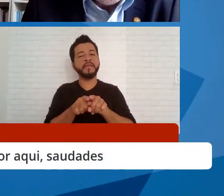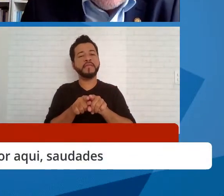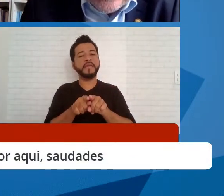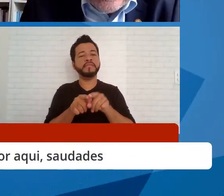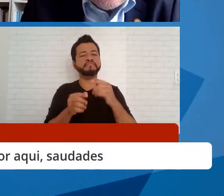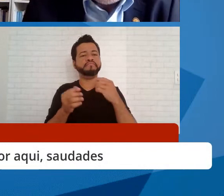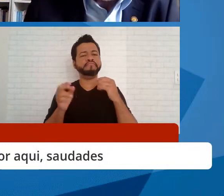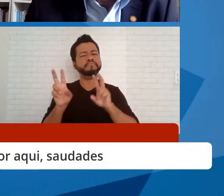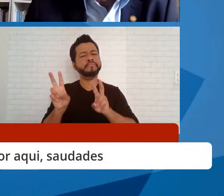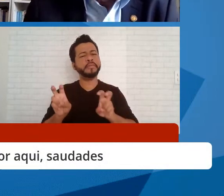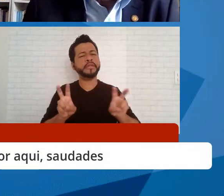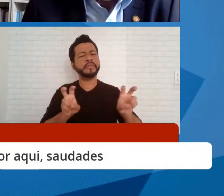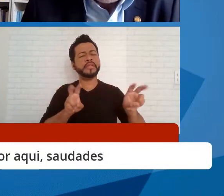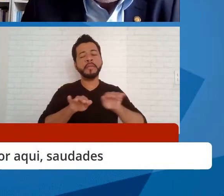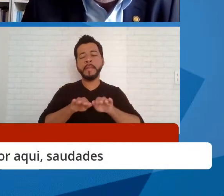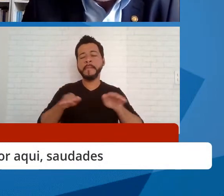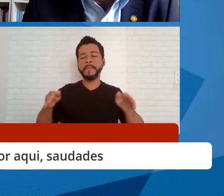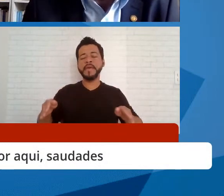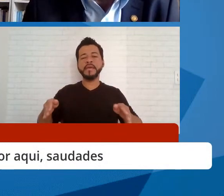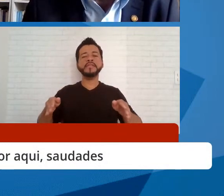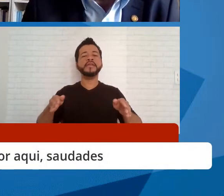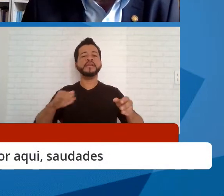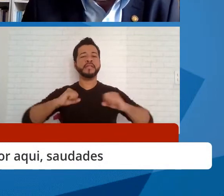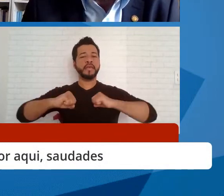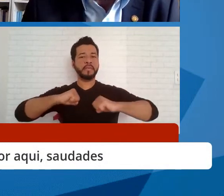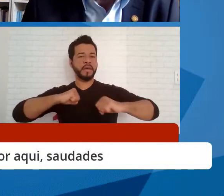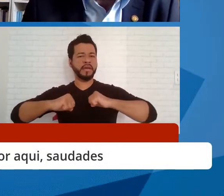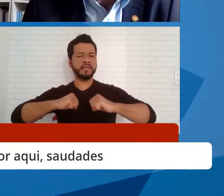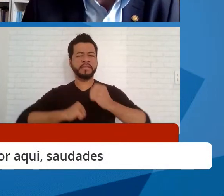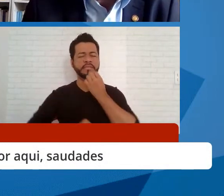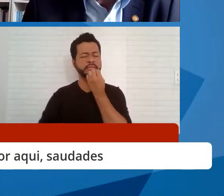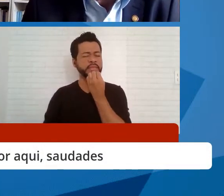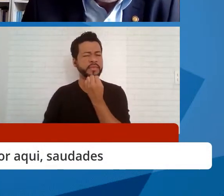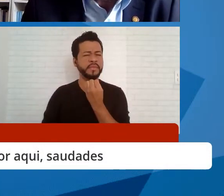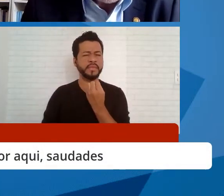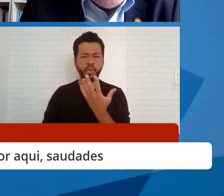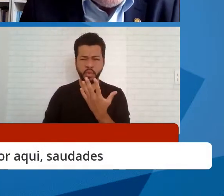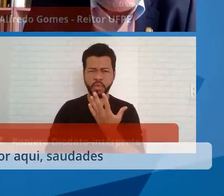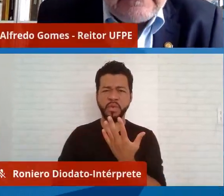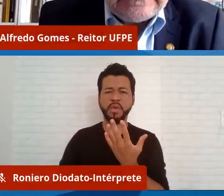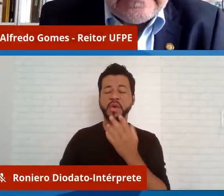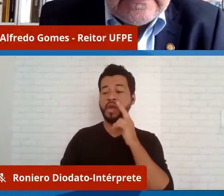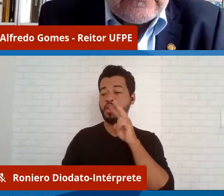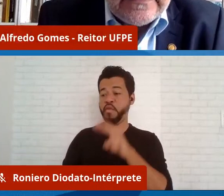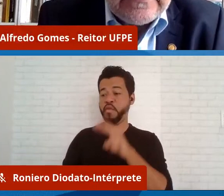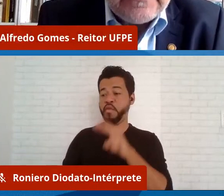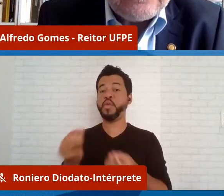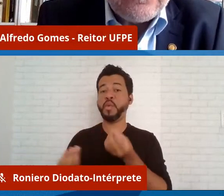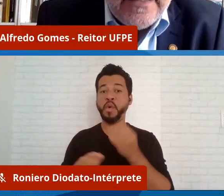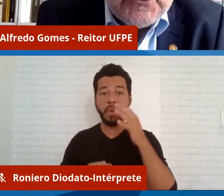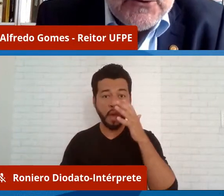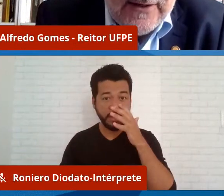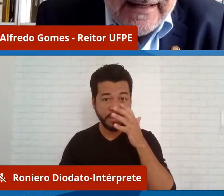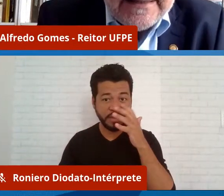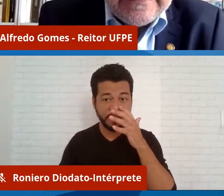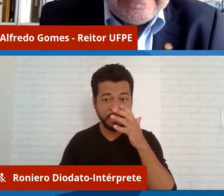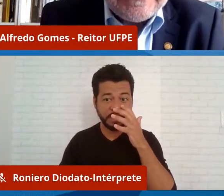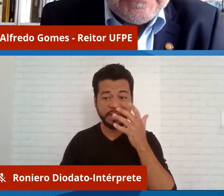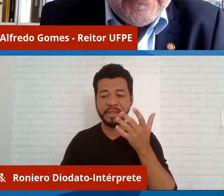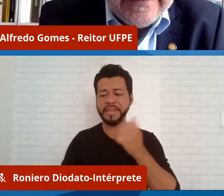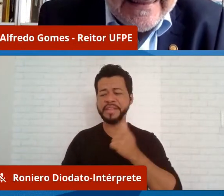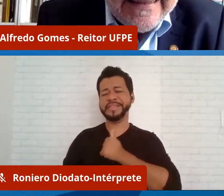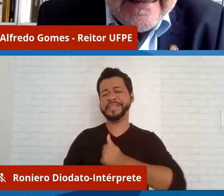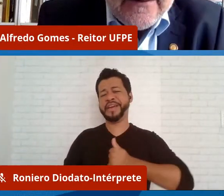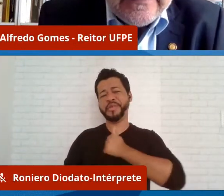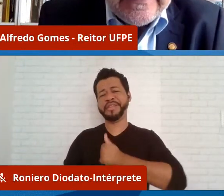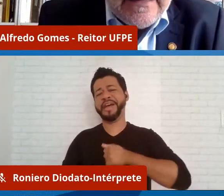são muito boas, né? Eu estava olhando aqui como é que eu vou assistir a alguma delas para matar a saudade também de vários colegas, né,